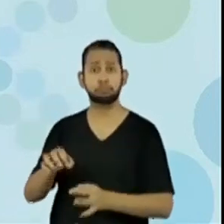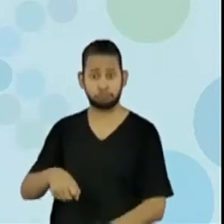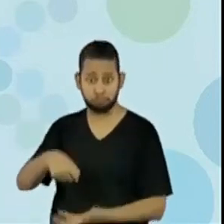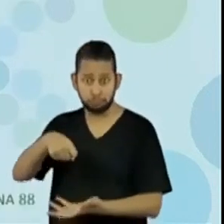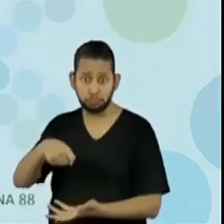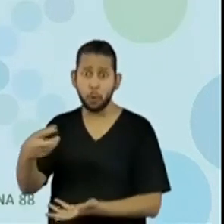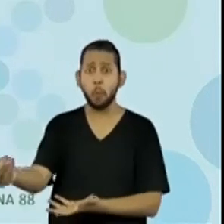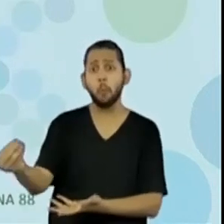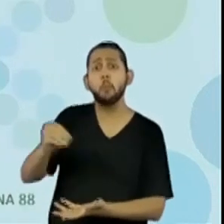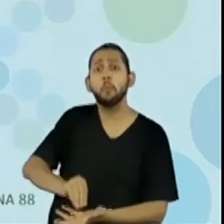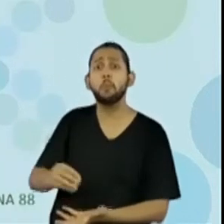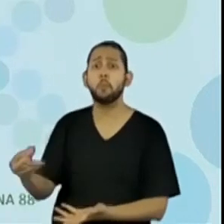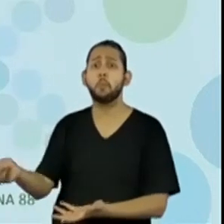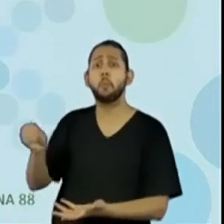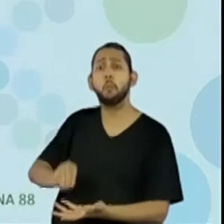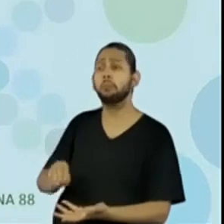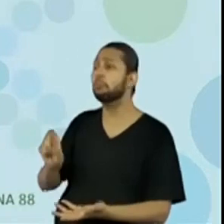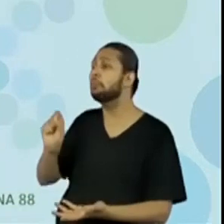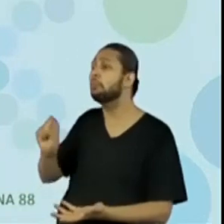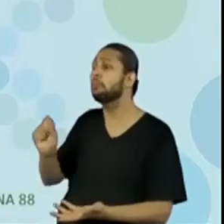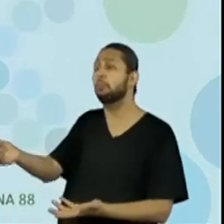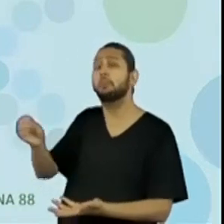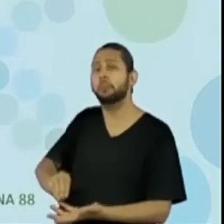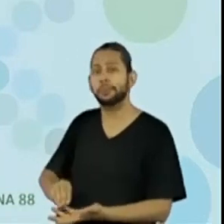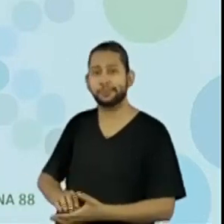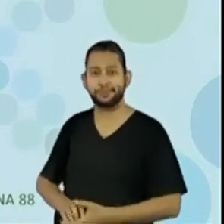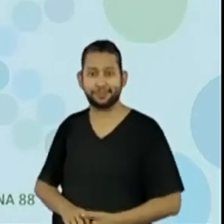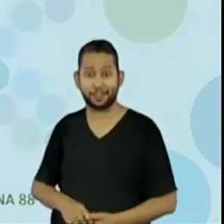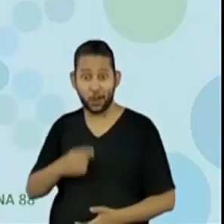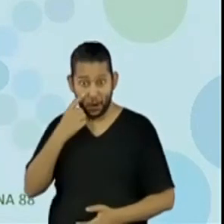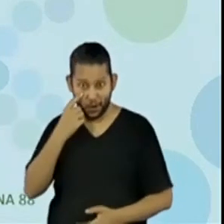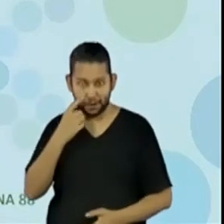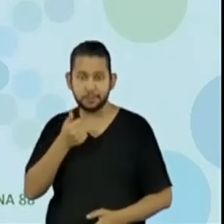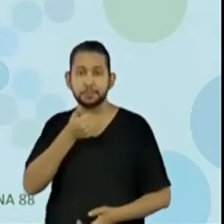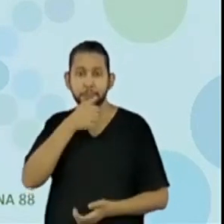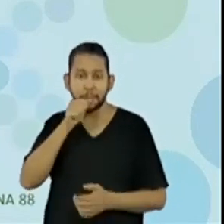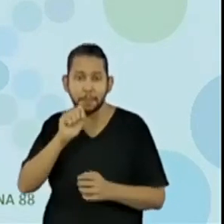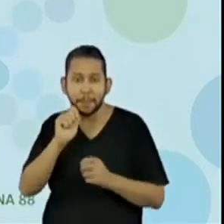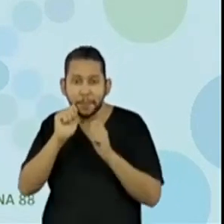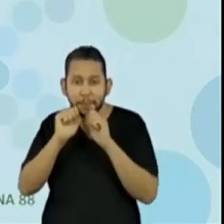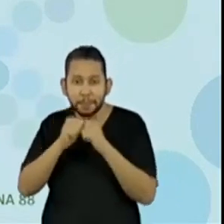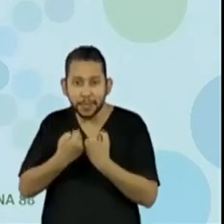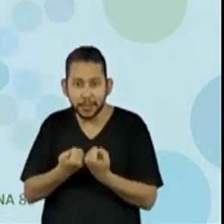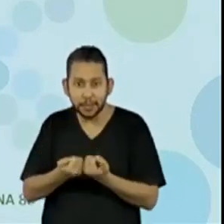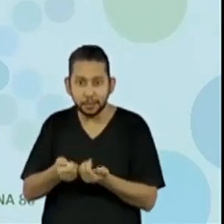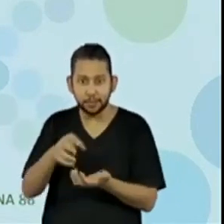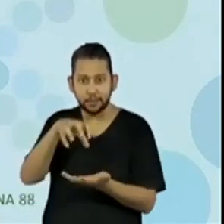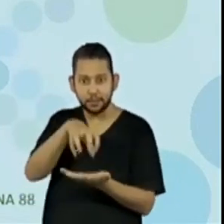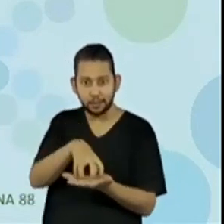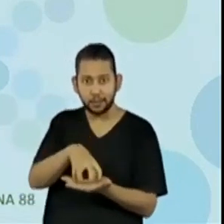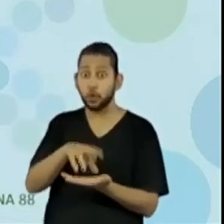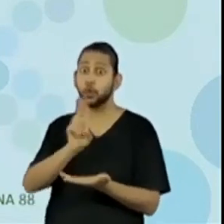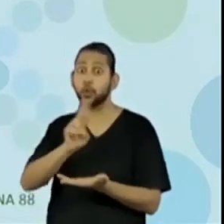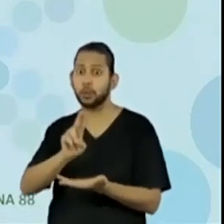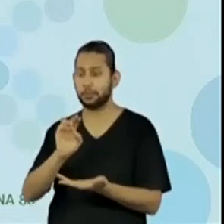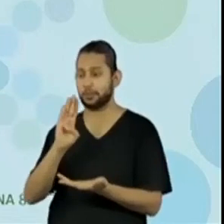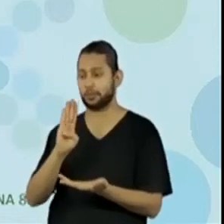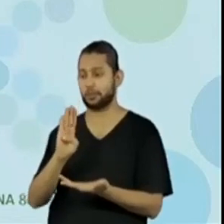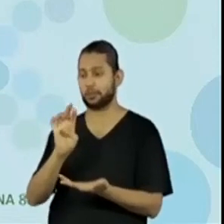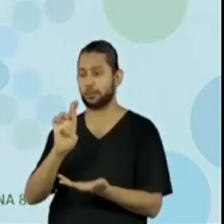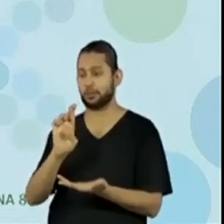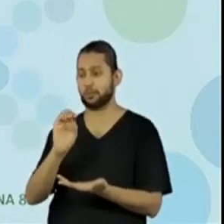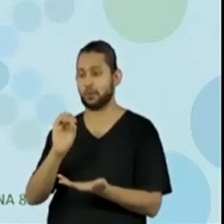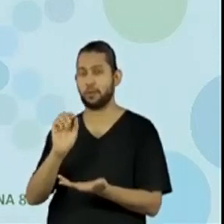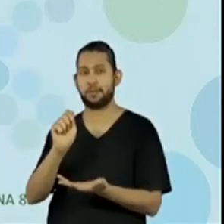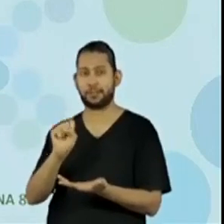do texto, ele fala que a mãe arrumou as broas em um cesto, olha aqui, as broas em um cesto